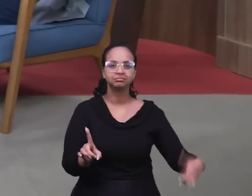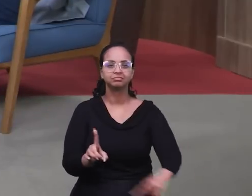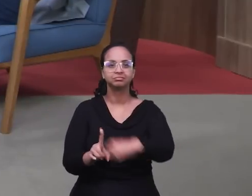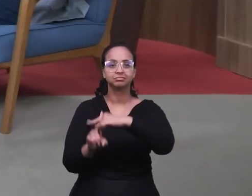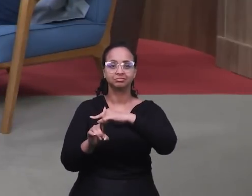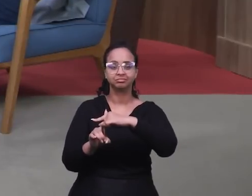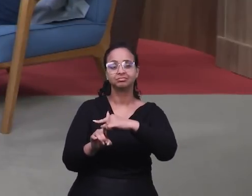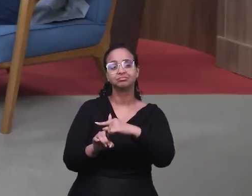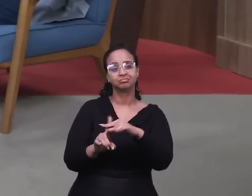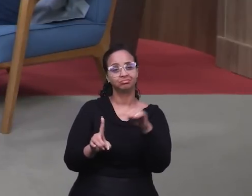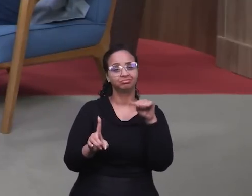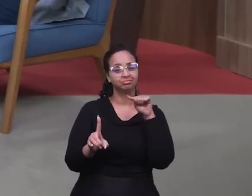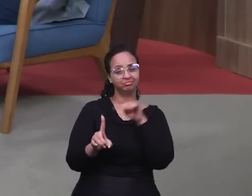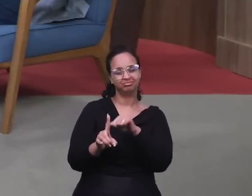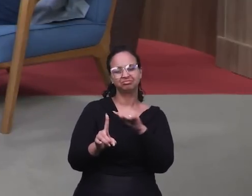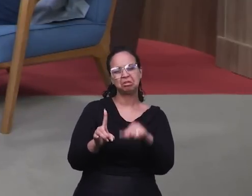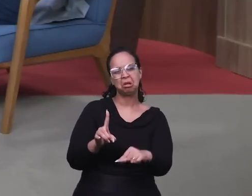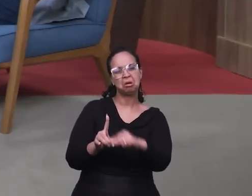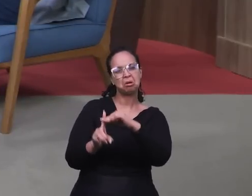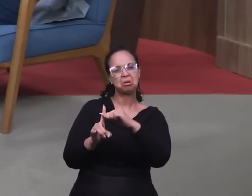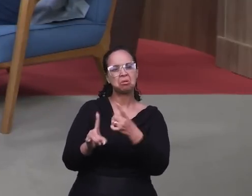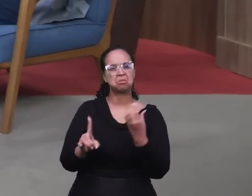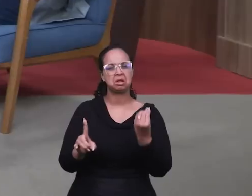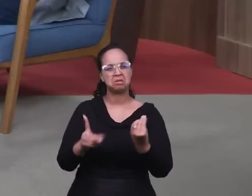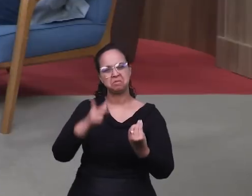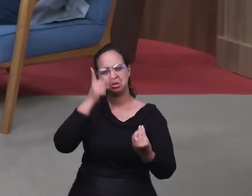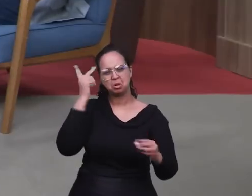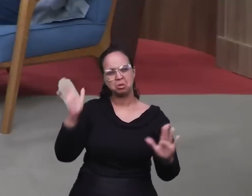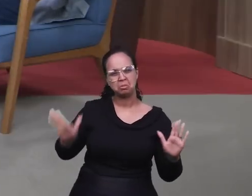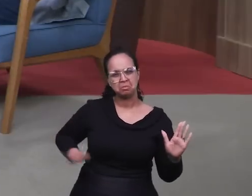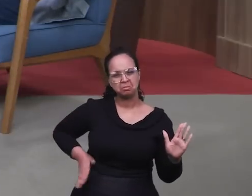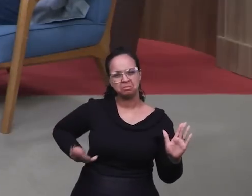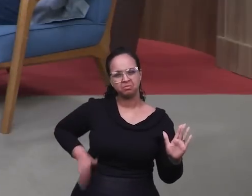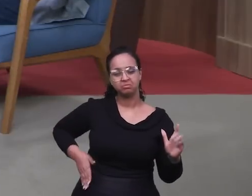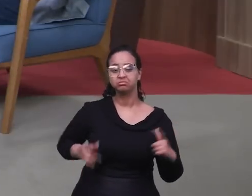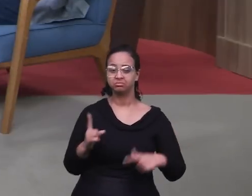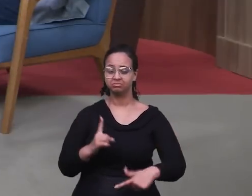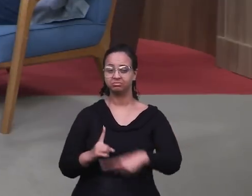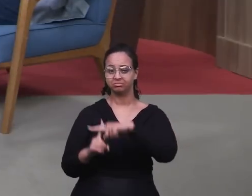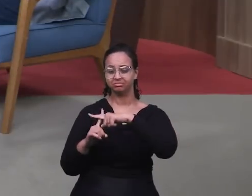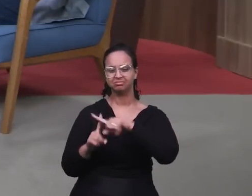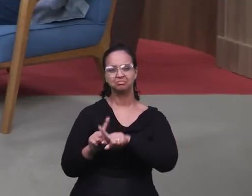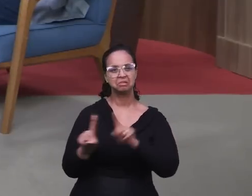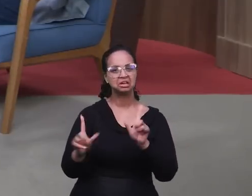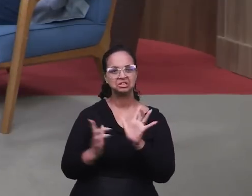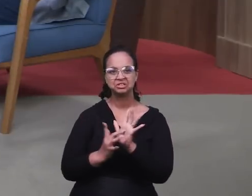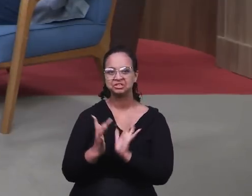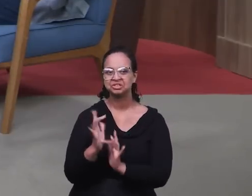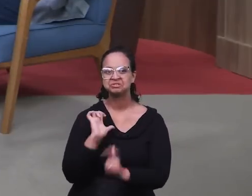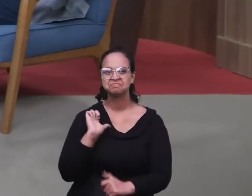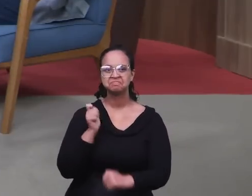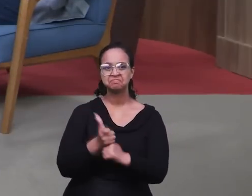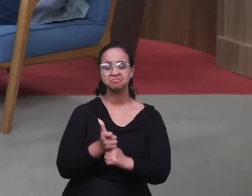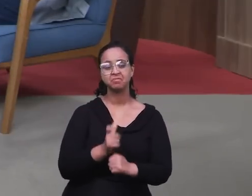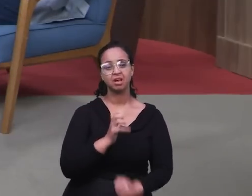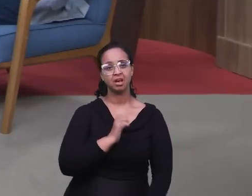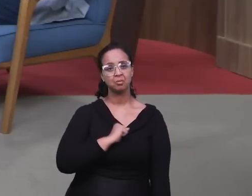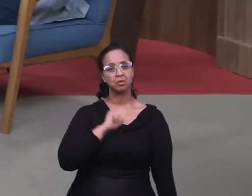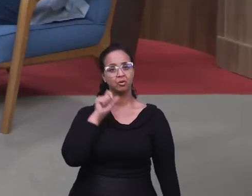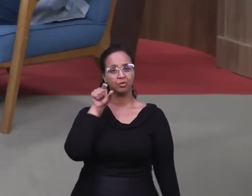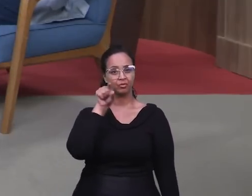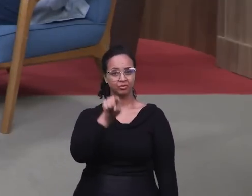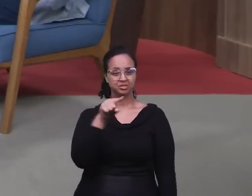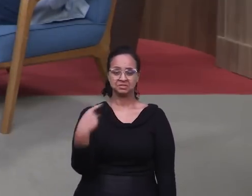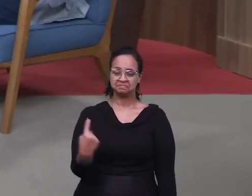morte de cruz, que era a morte reservada aos marginais da época de Jesus. E isso tudo por amor a